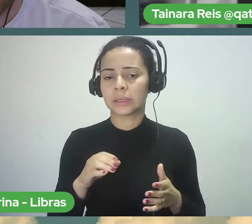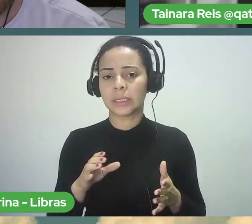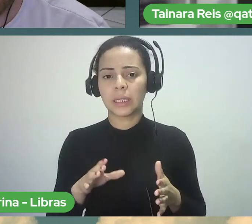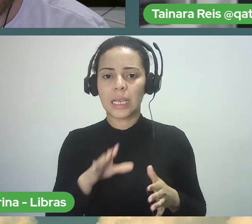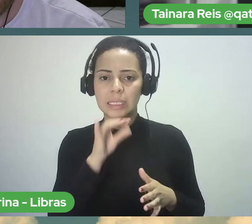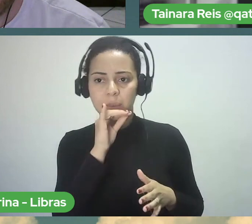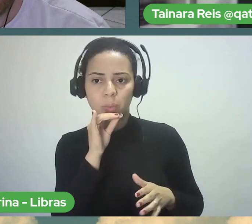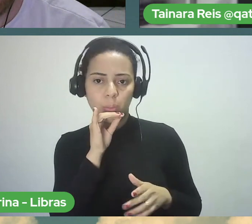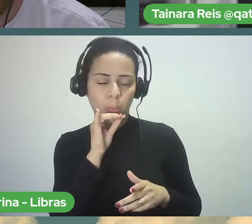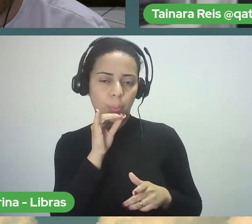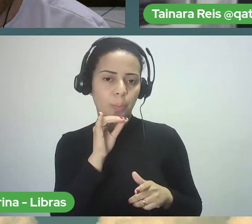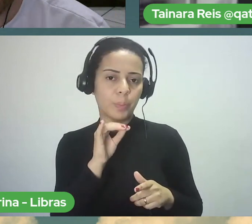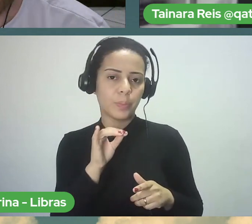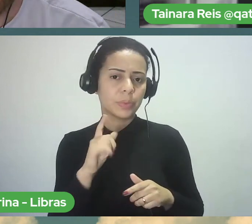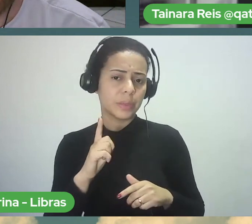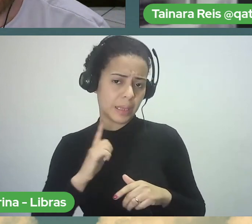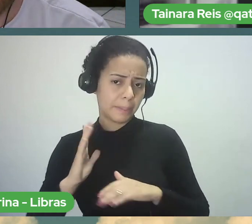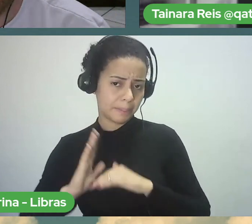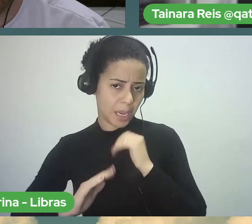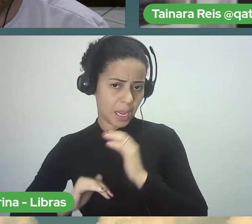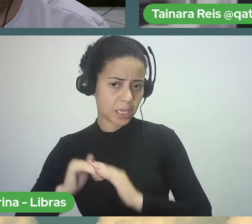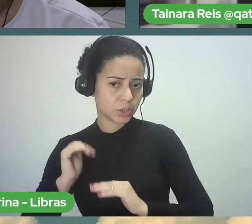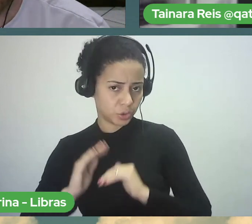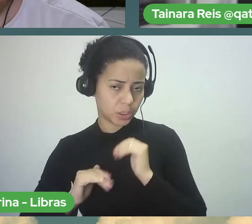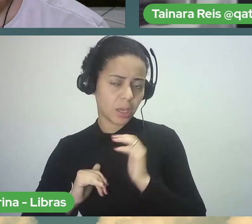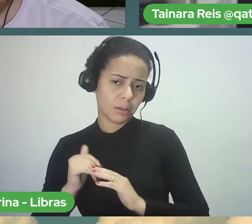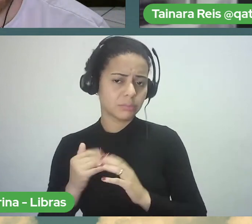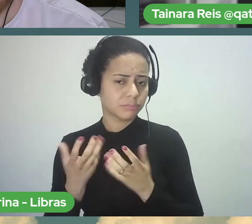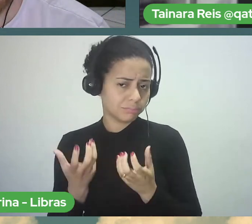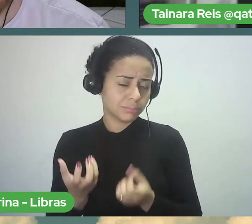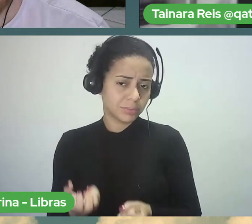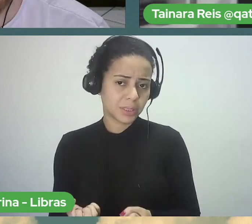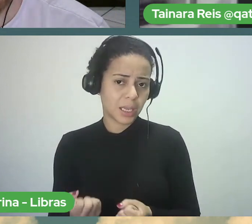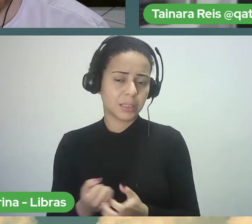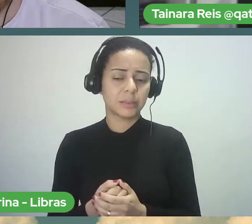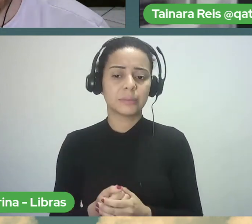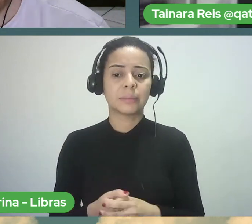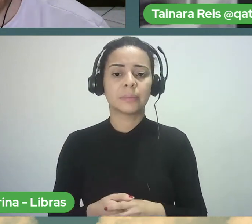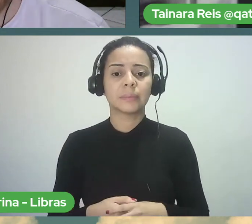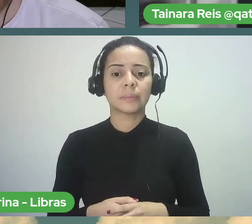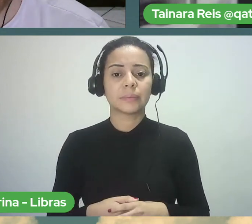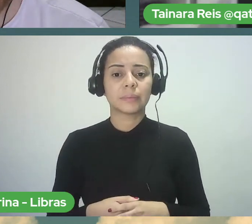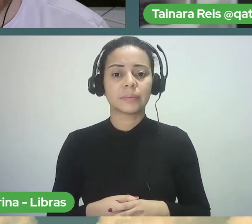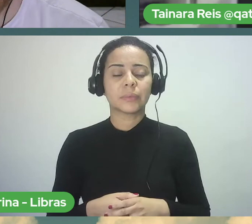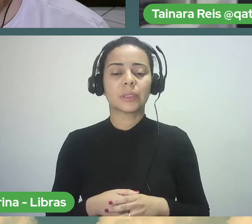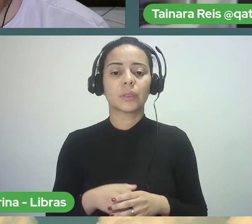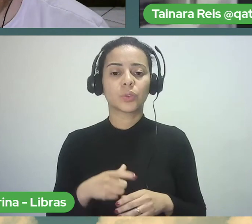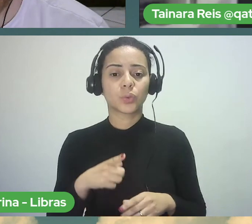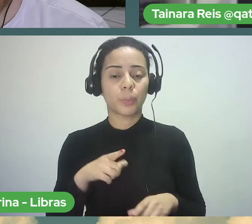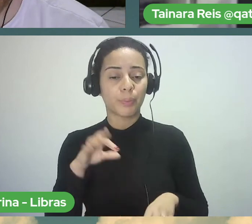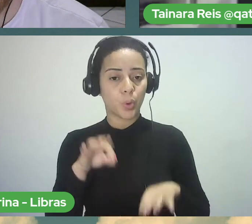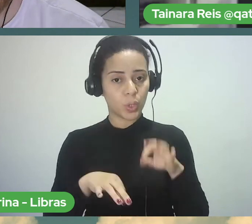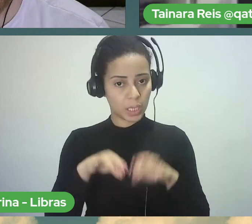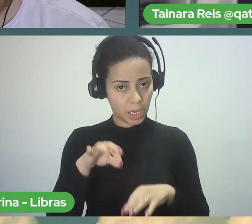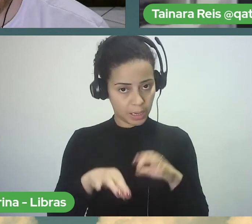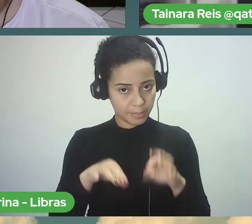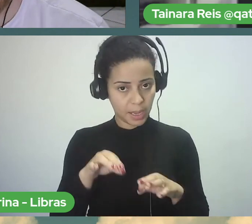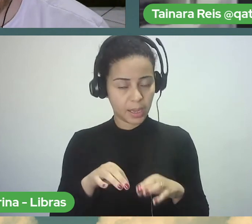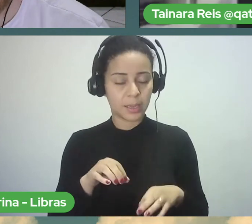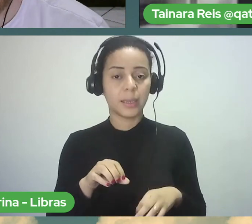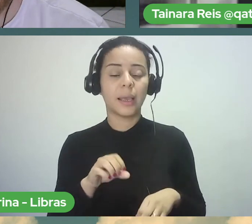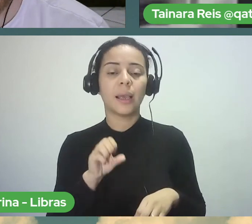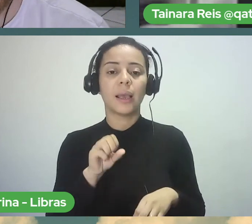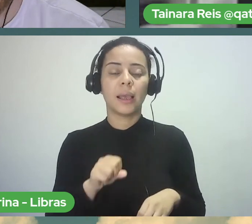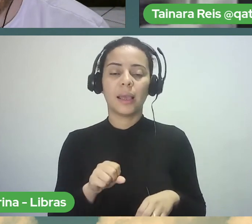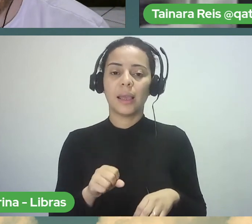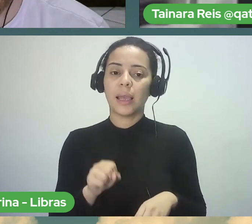Eu trouxe algumas práticas ali que são advindas de metodologias ágeis, como Extreme Programming, mas não tem problema.